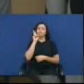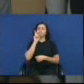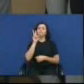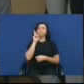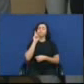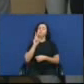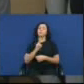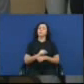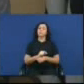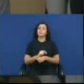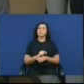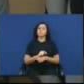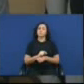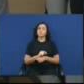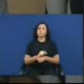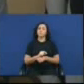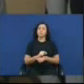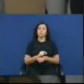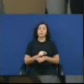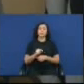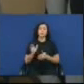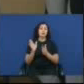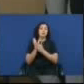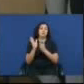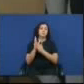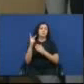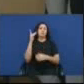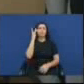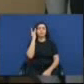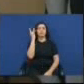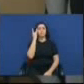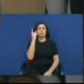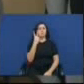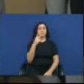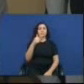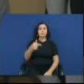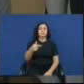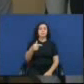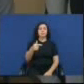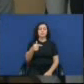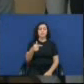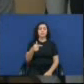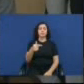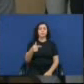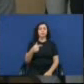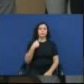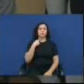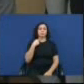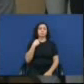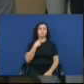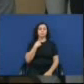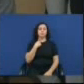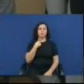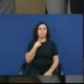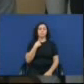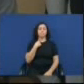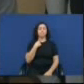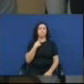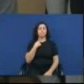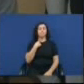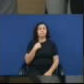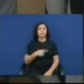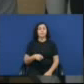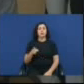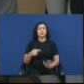memória, e cujo natalício comemoraríamos na data de amanhã, 27 de maio, que trouxe com todo